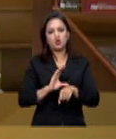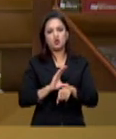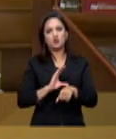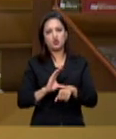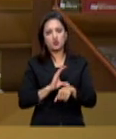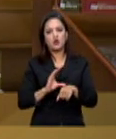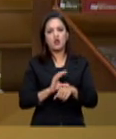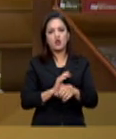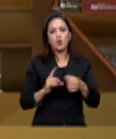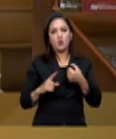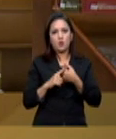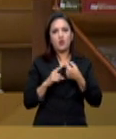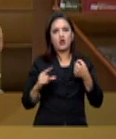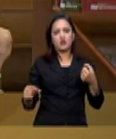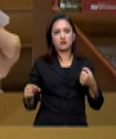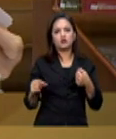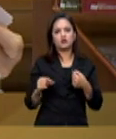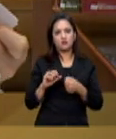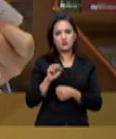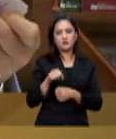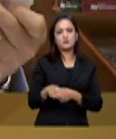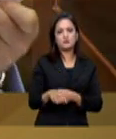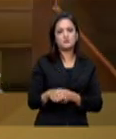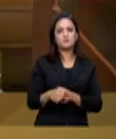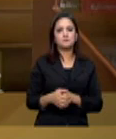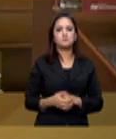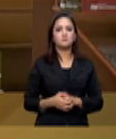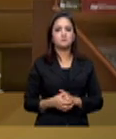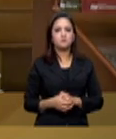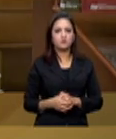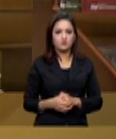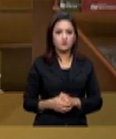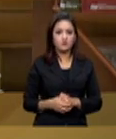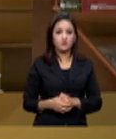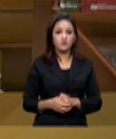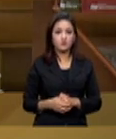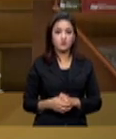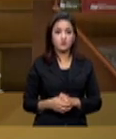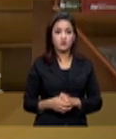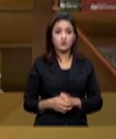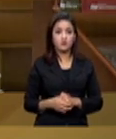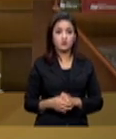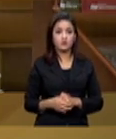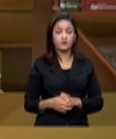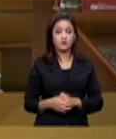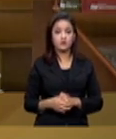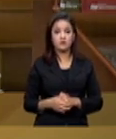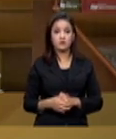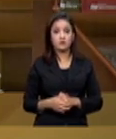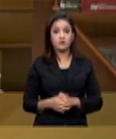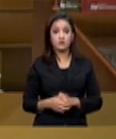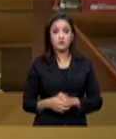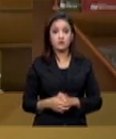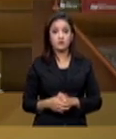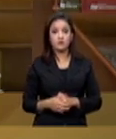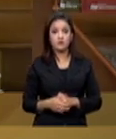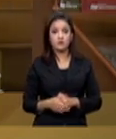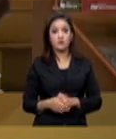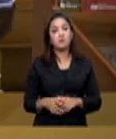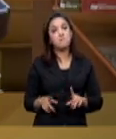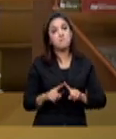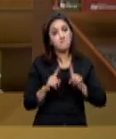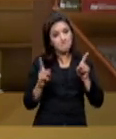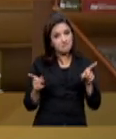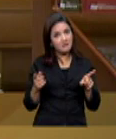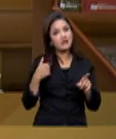17.107, de 2012, do Estado do Paraná. No entanto, presidente, eu não me oporia a